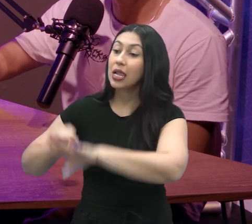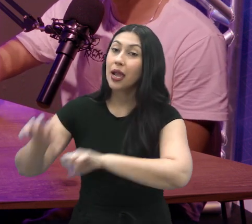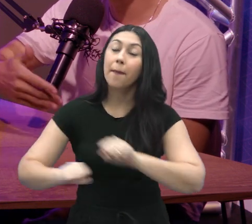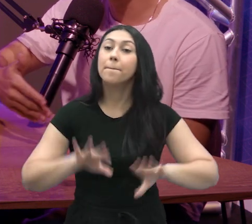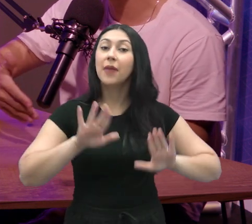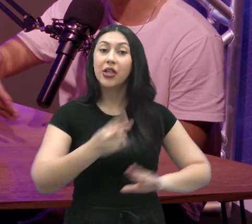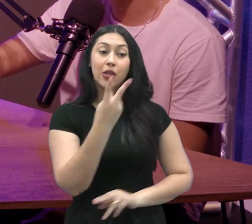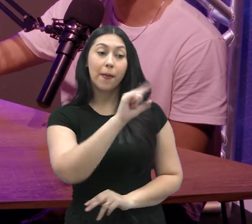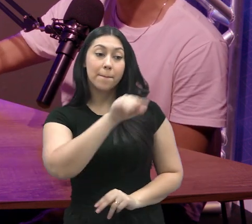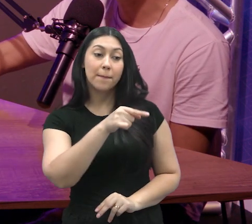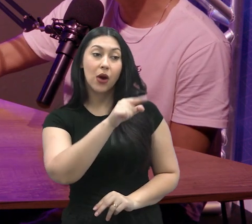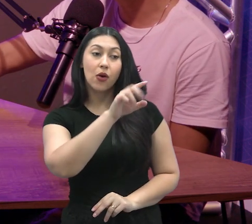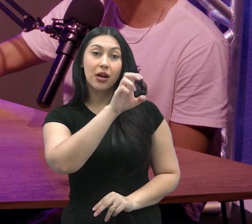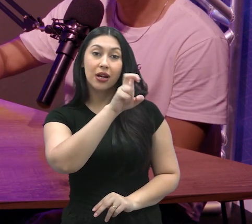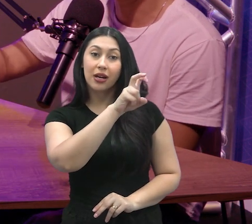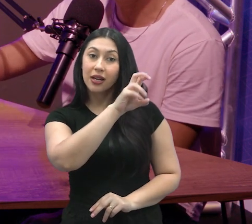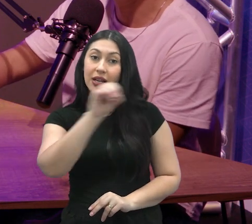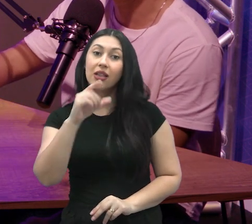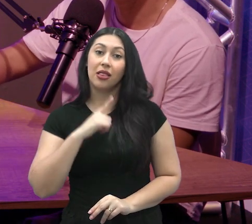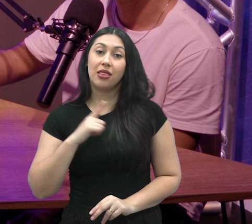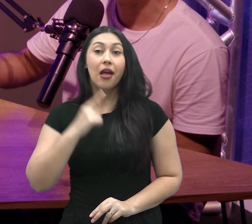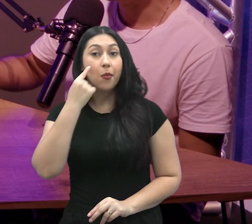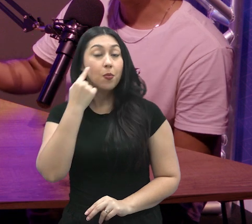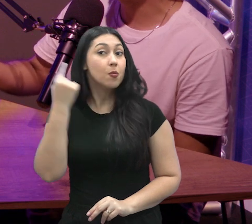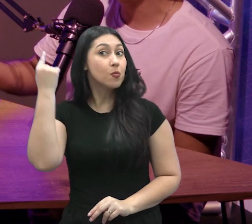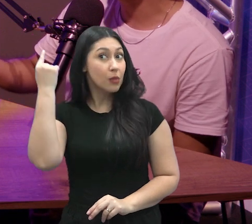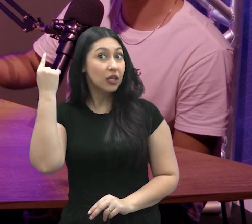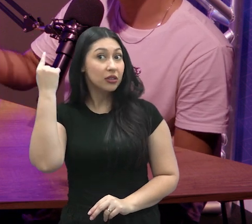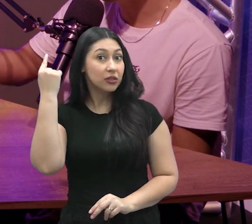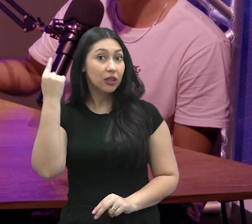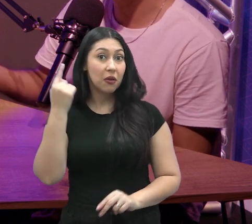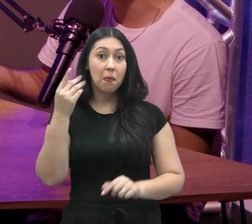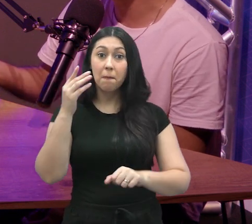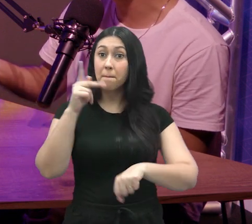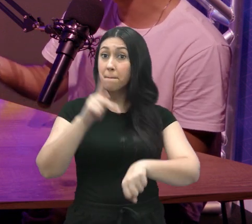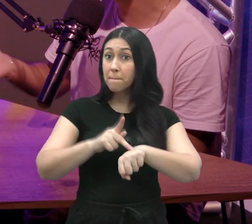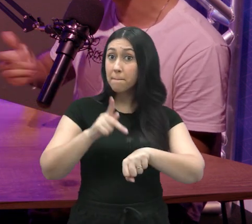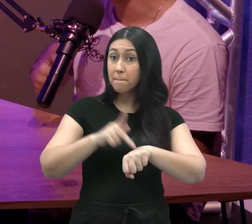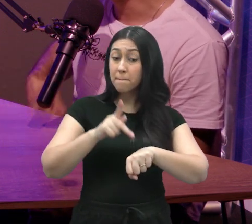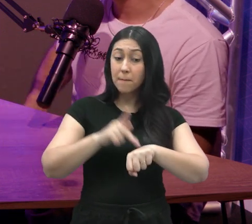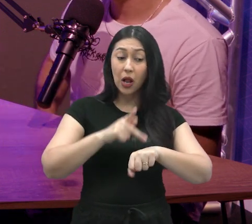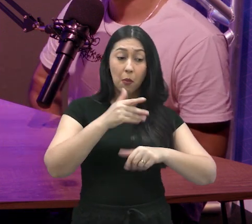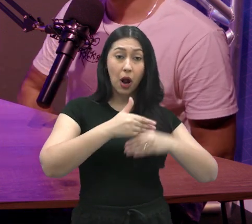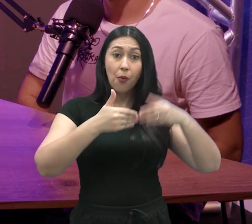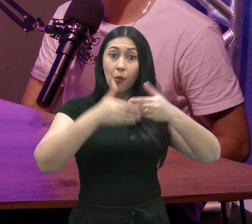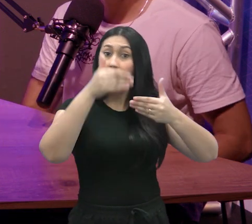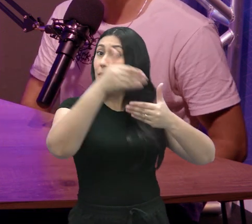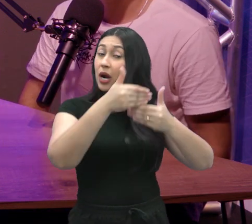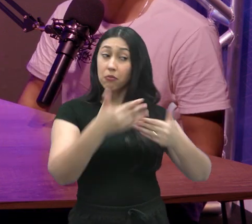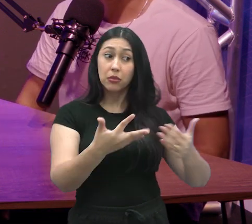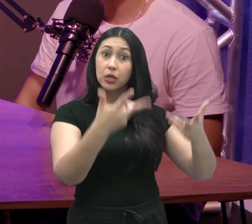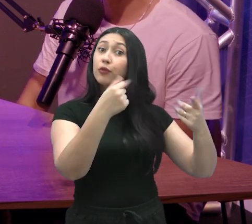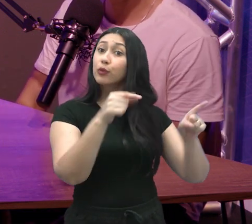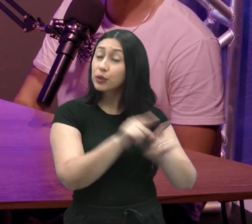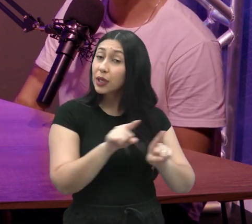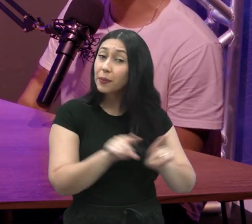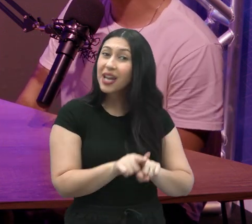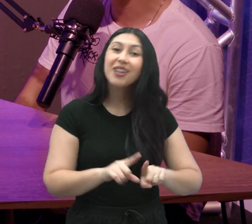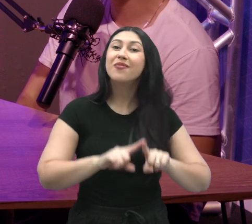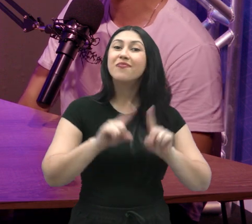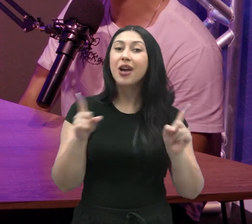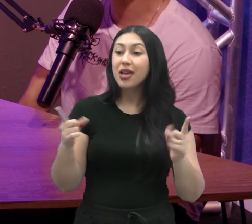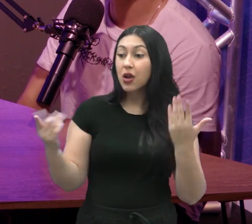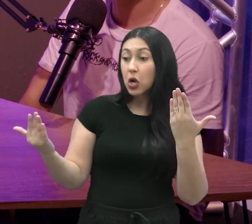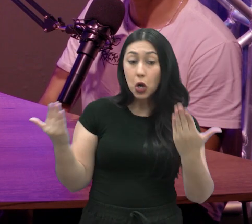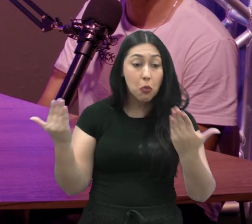tem 2.500 anos atrás o Stonehenge, que é uma pedra em cima da outra. Muito incrível, como será que eles fizeram